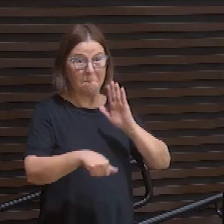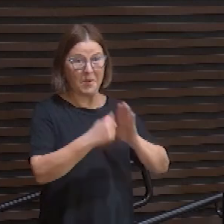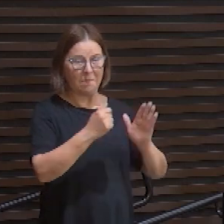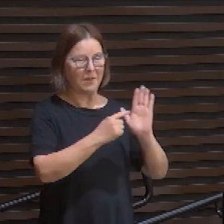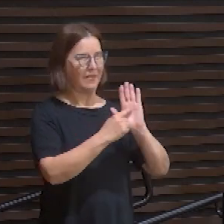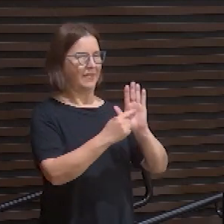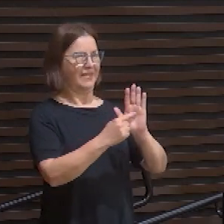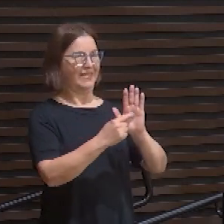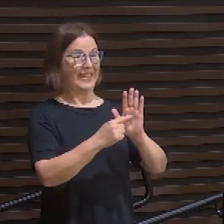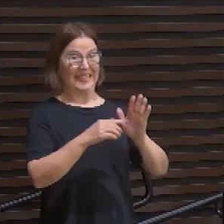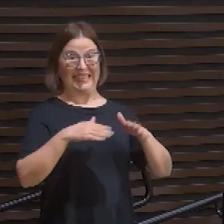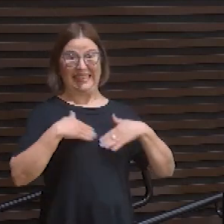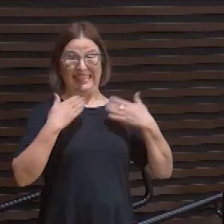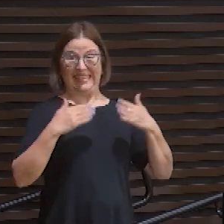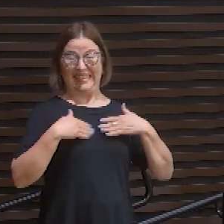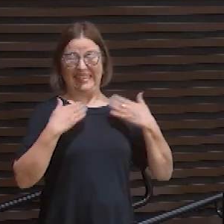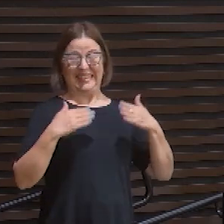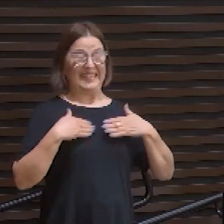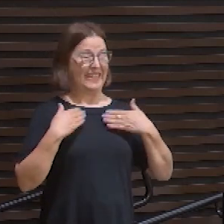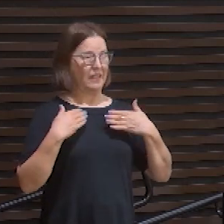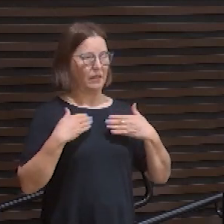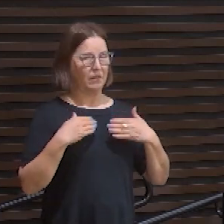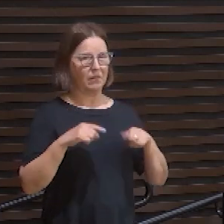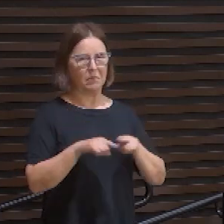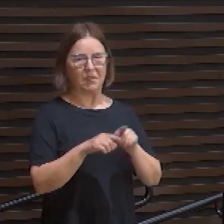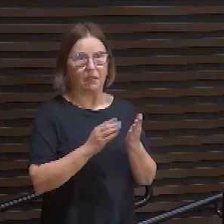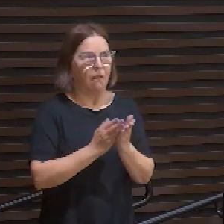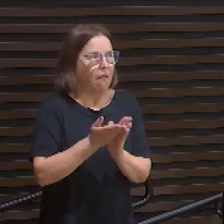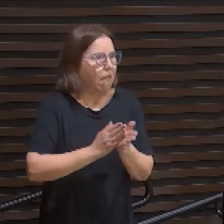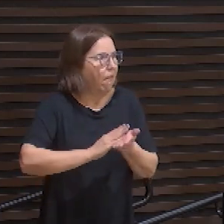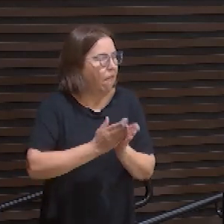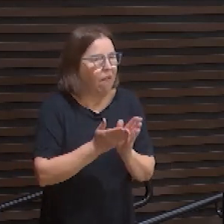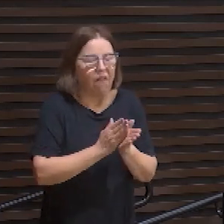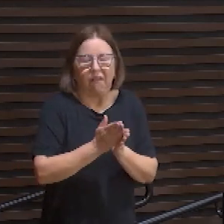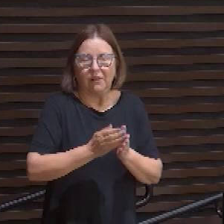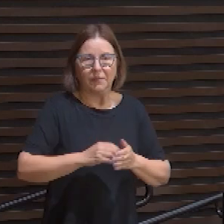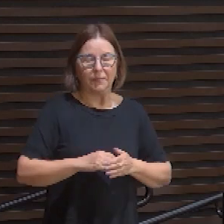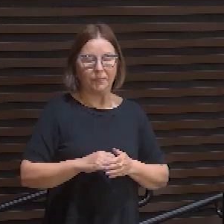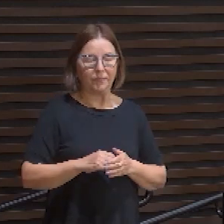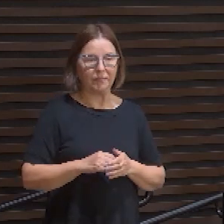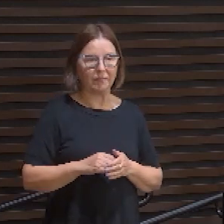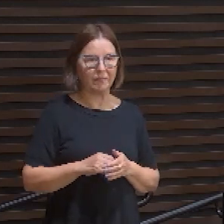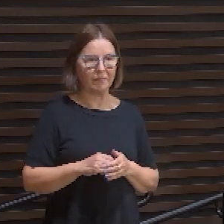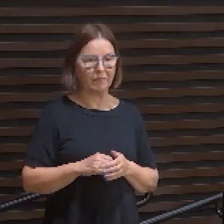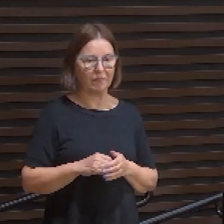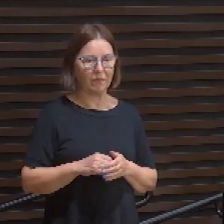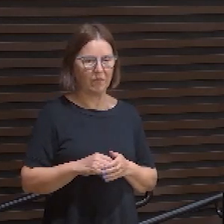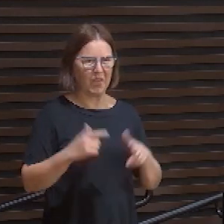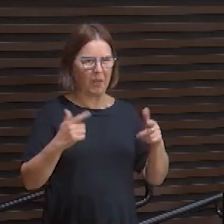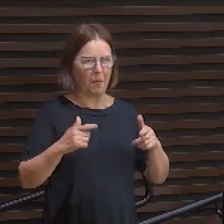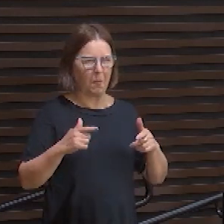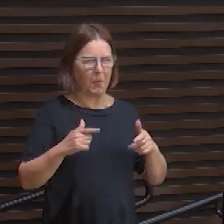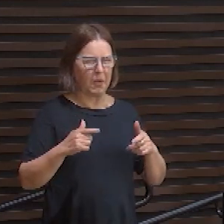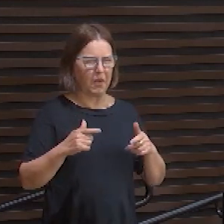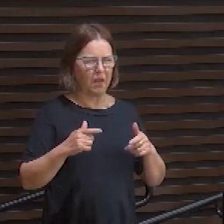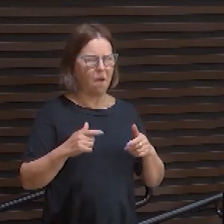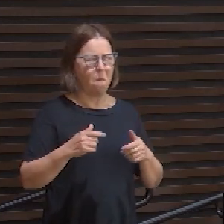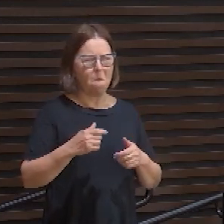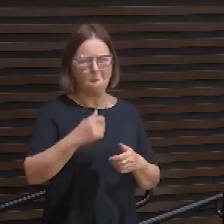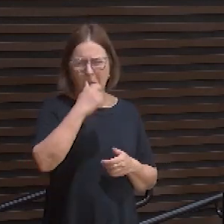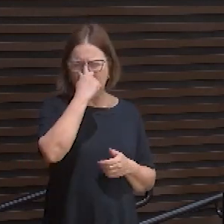muito animado, mas muito ansioso. O auditório estava lotado e